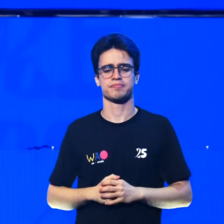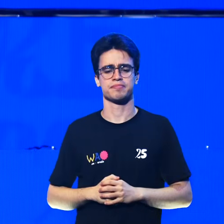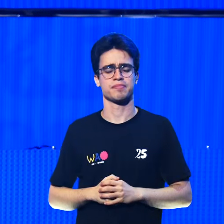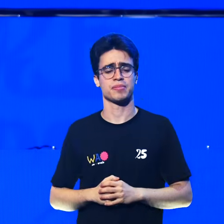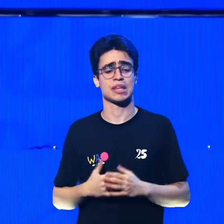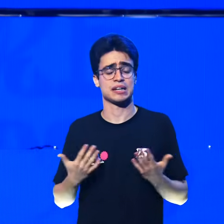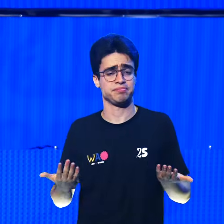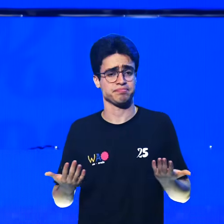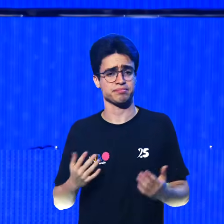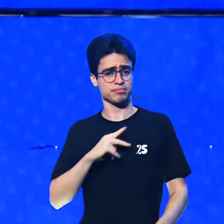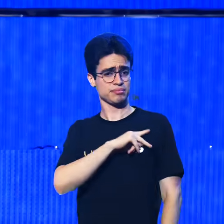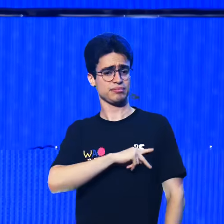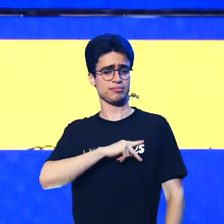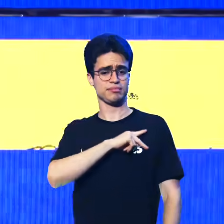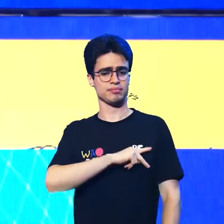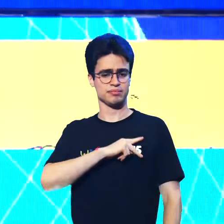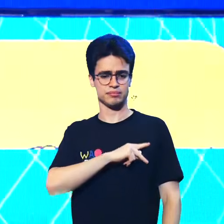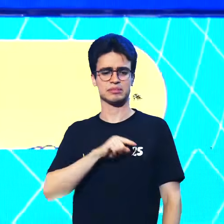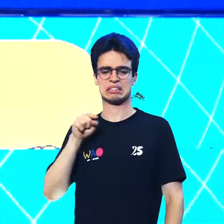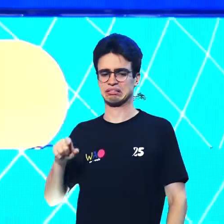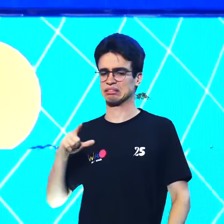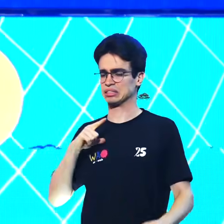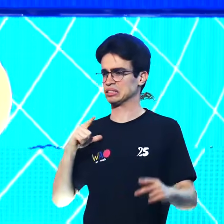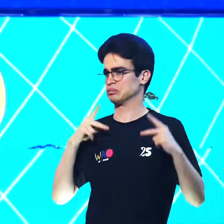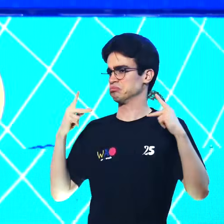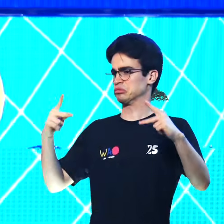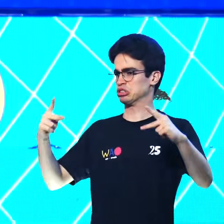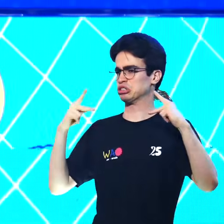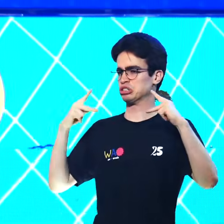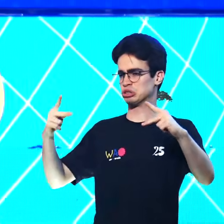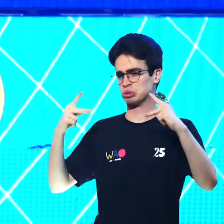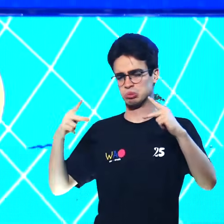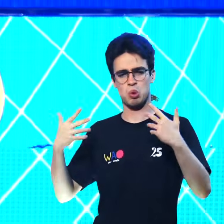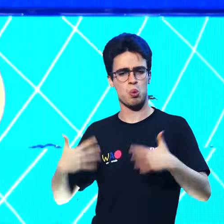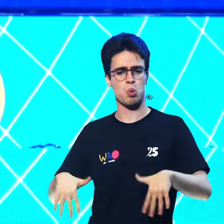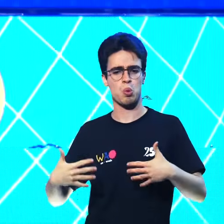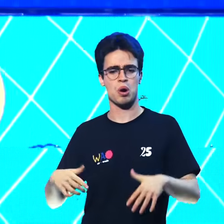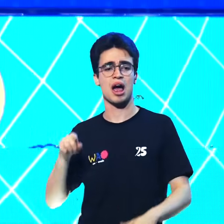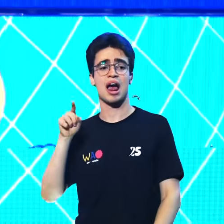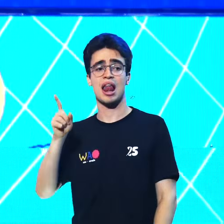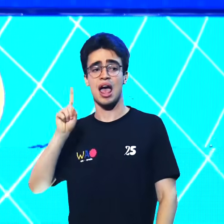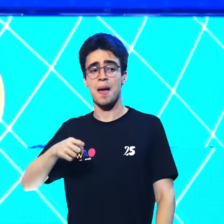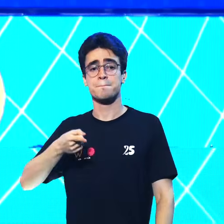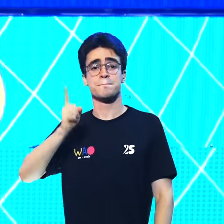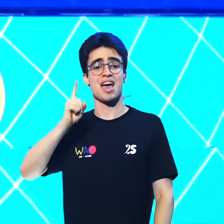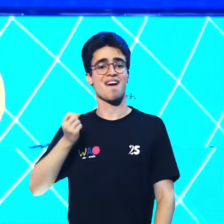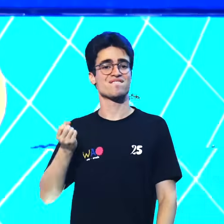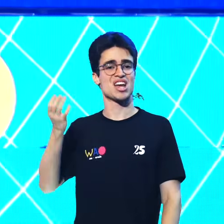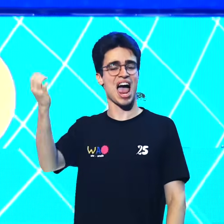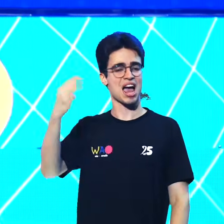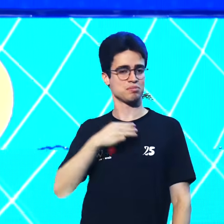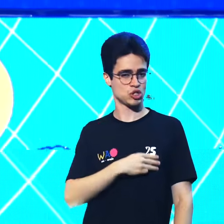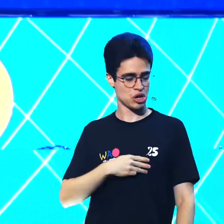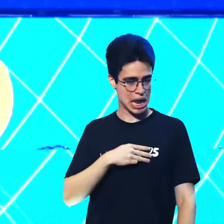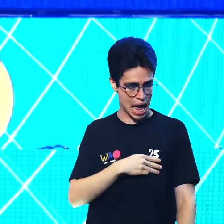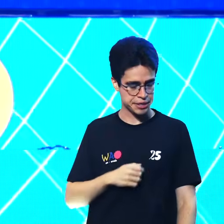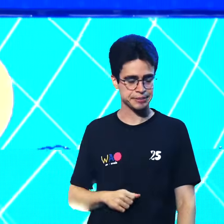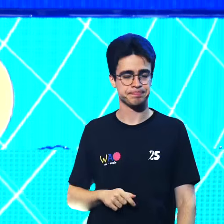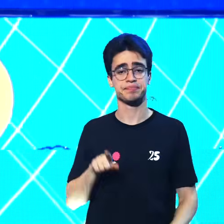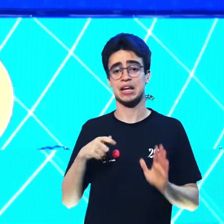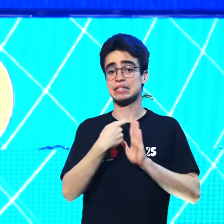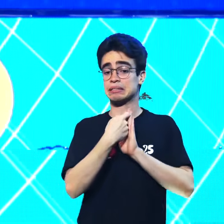O apóstolo Paulo está fazendo um discurso tremendo na sua primeira viagem missionária. E esse